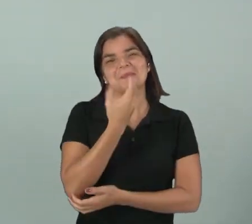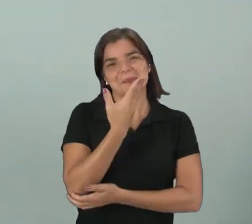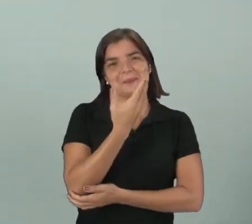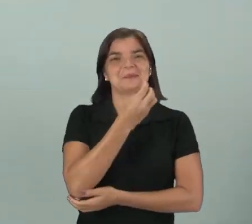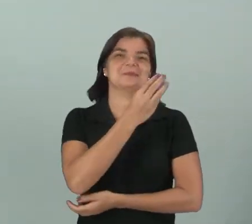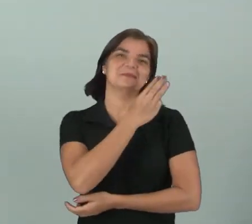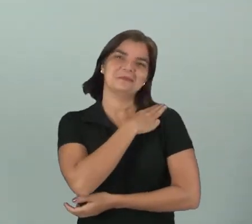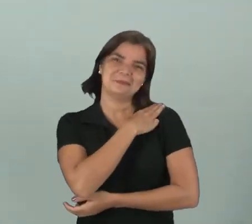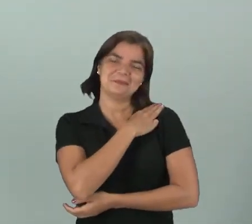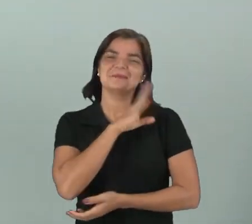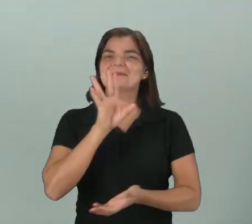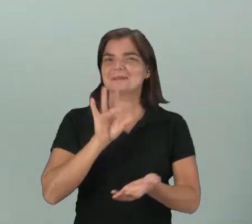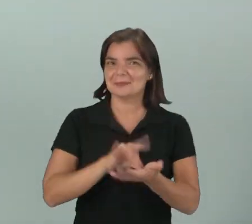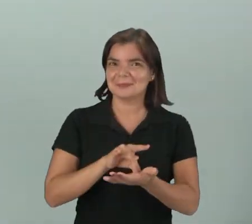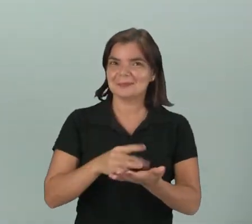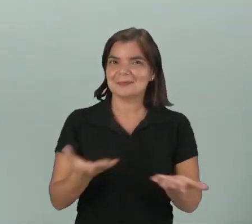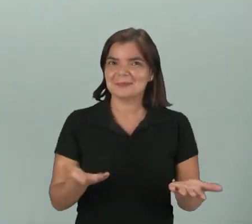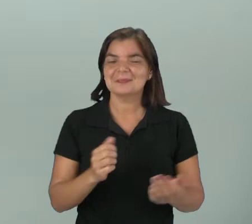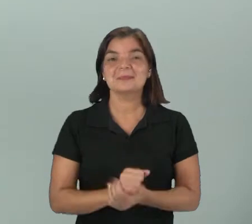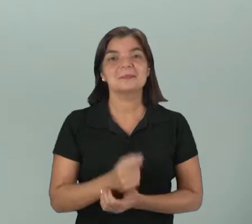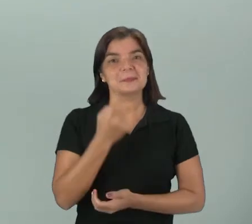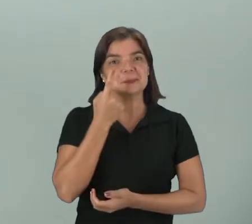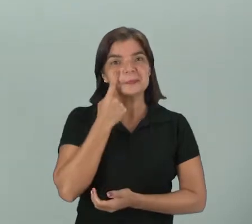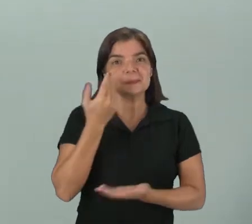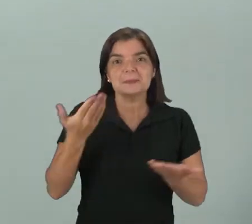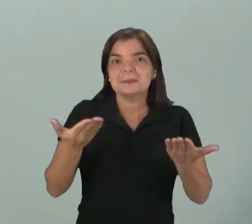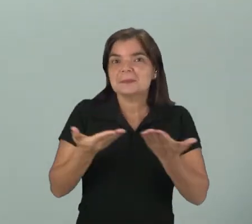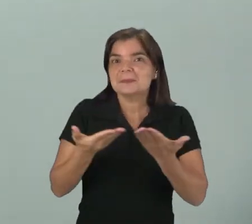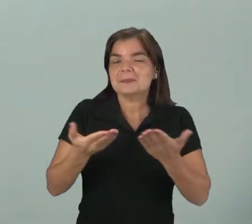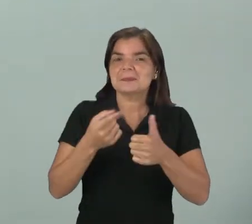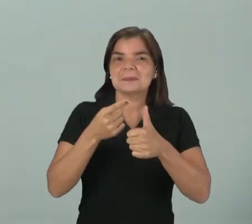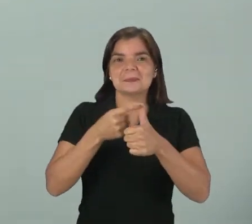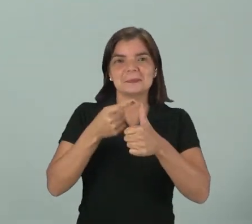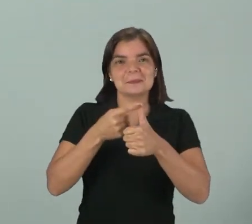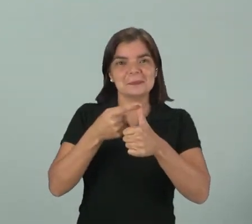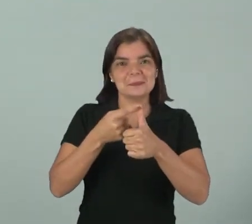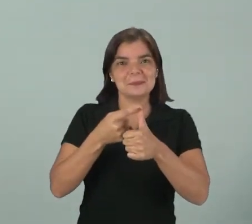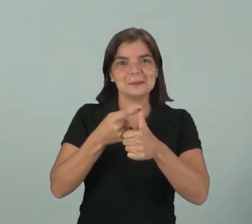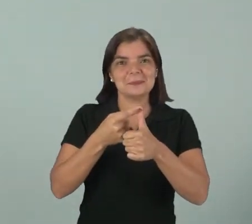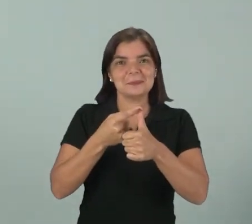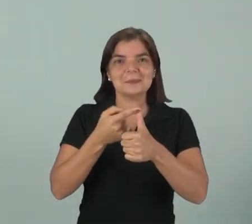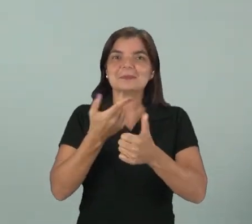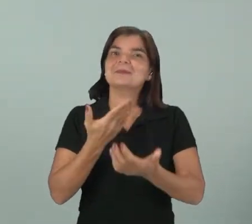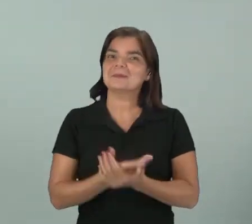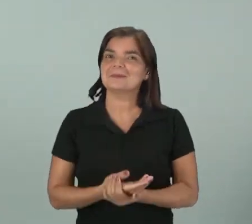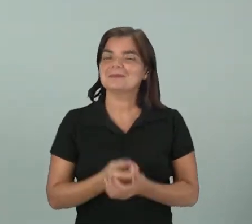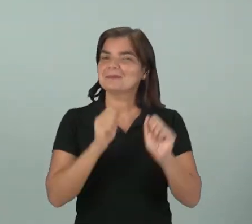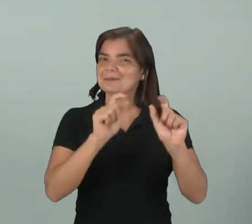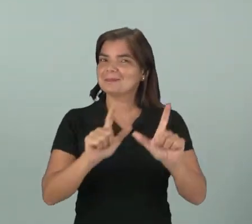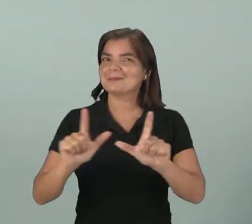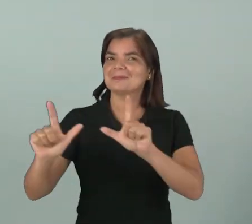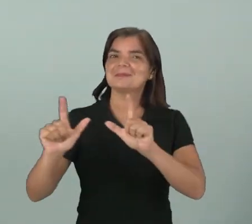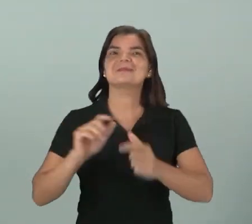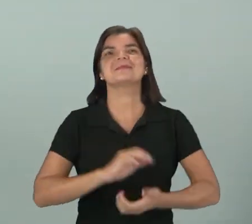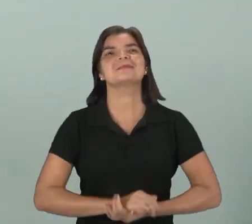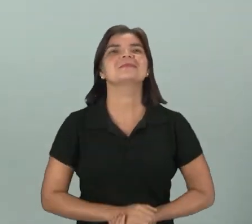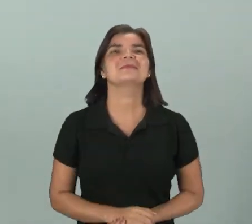ao terceiro ano, não é mesmo? Acompanhe comigo então a primeira folha do nosso